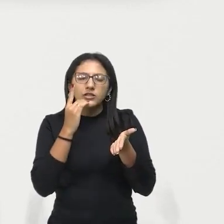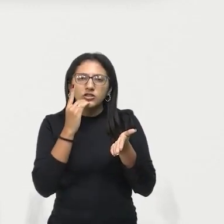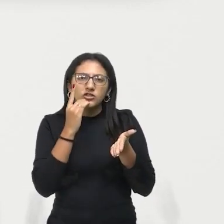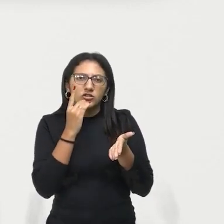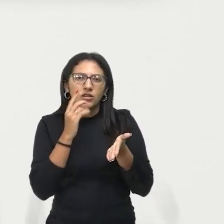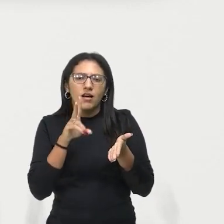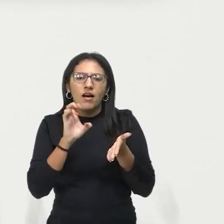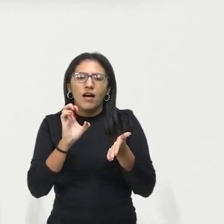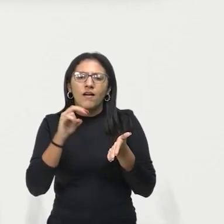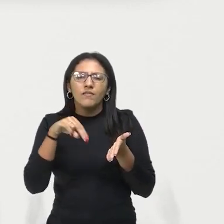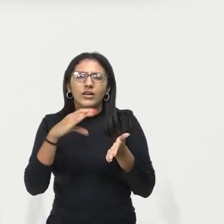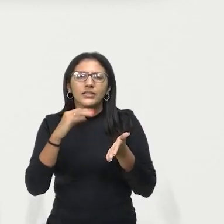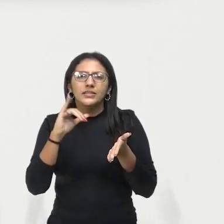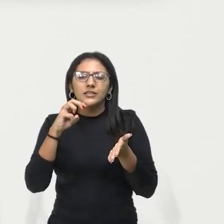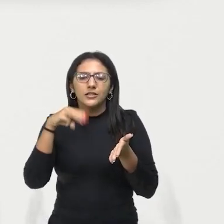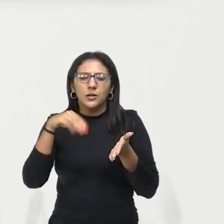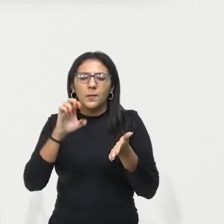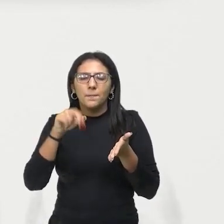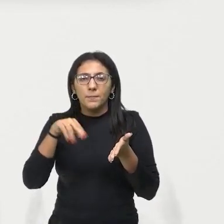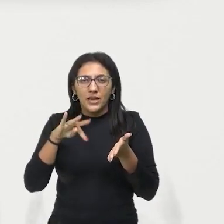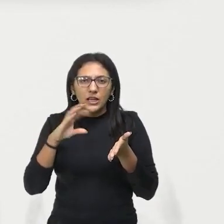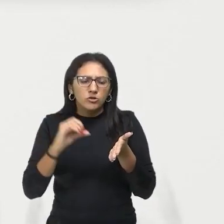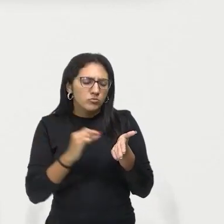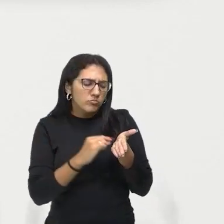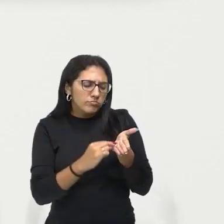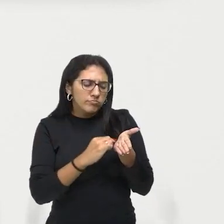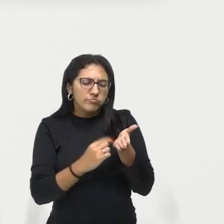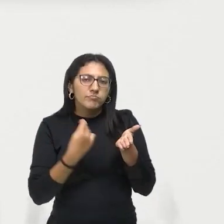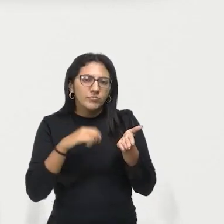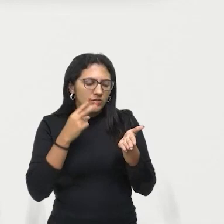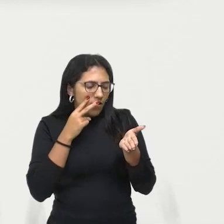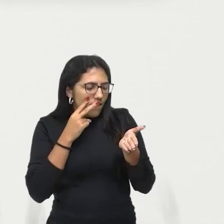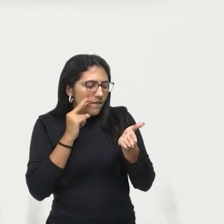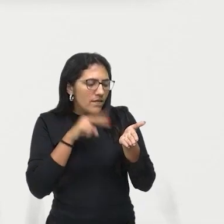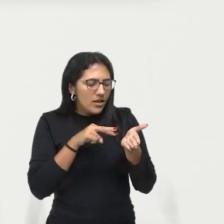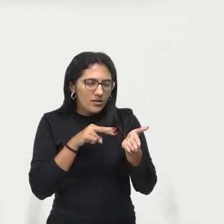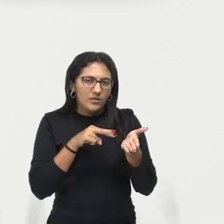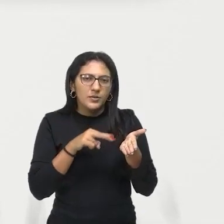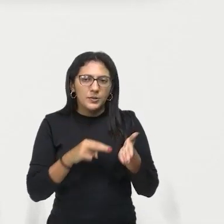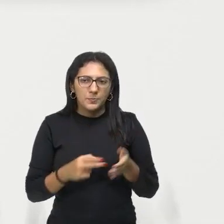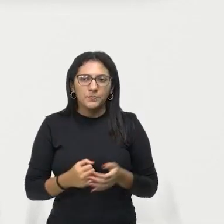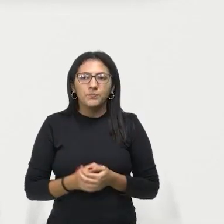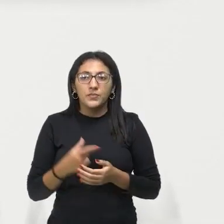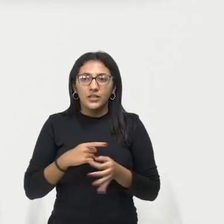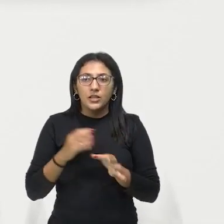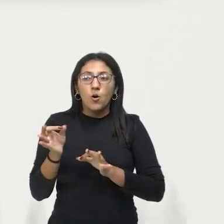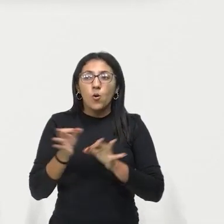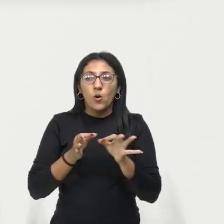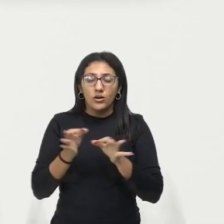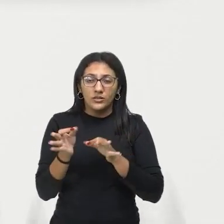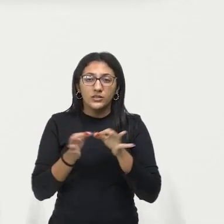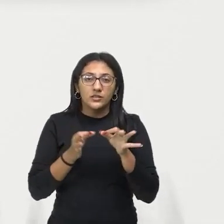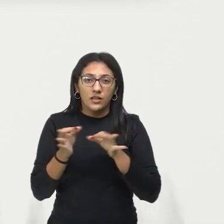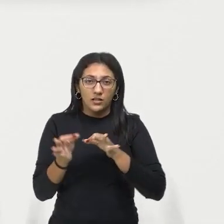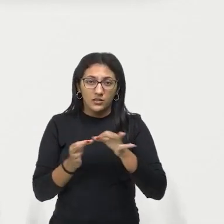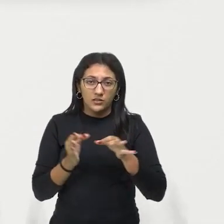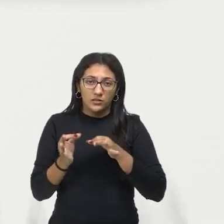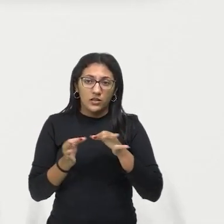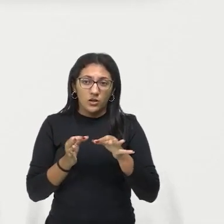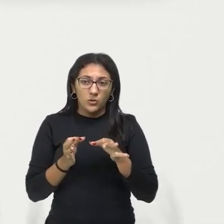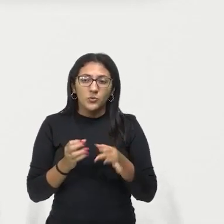no supermercado, todo produto tem que ter uma data de validade. Significa que ele tem um prazo para ser consumido. Então você